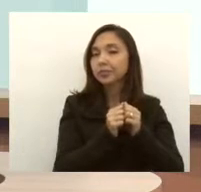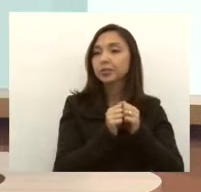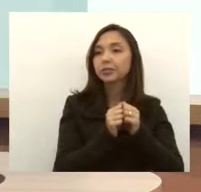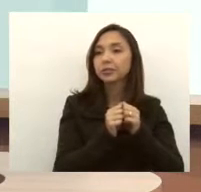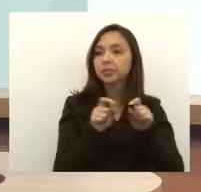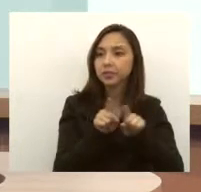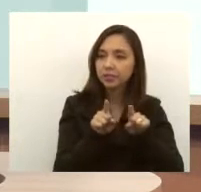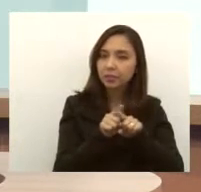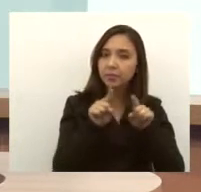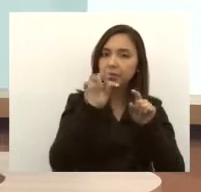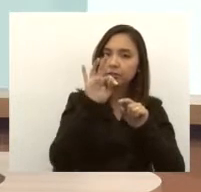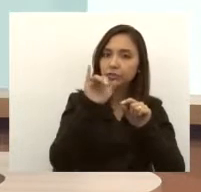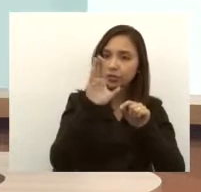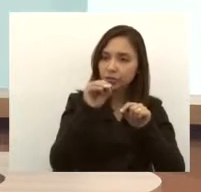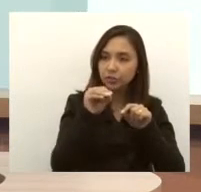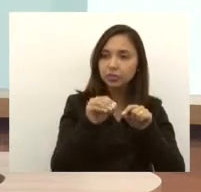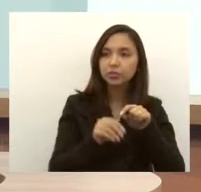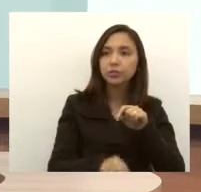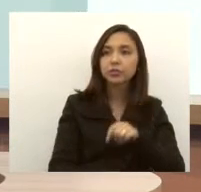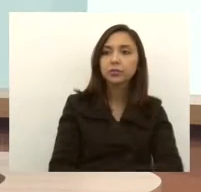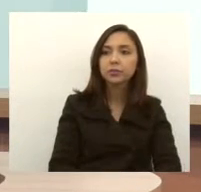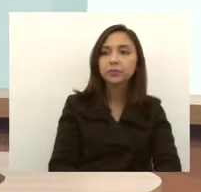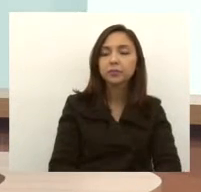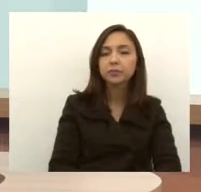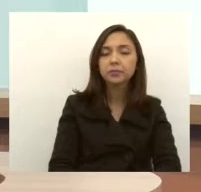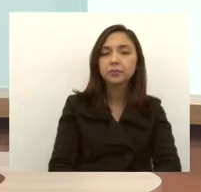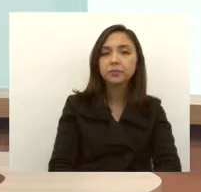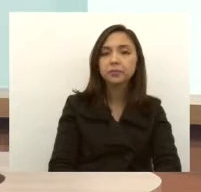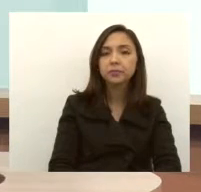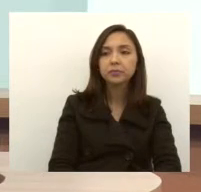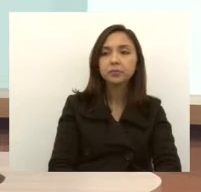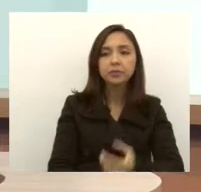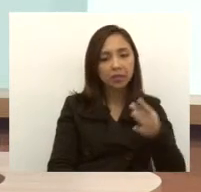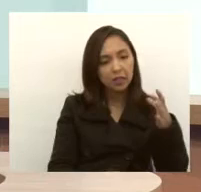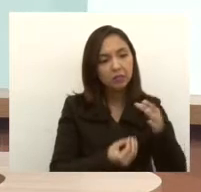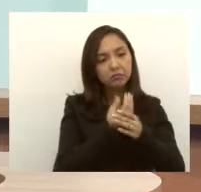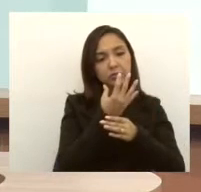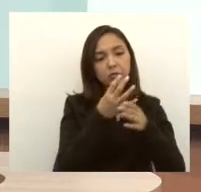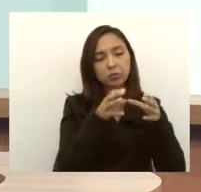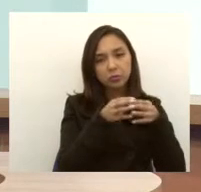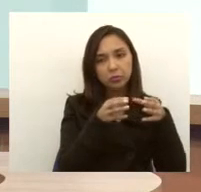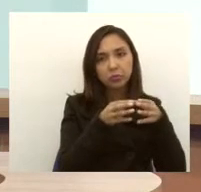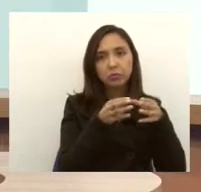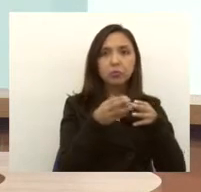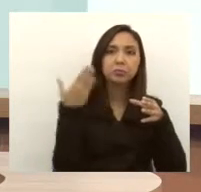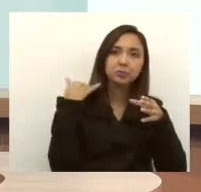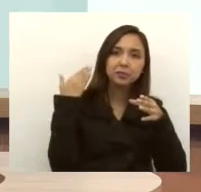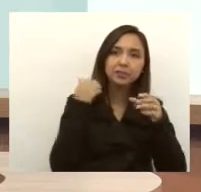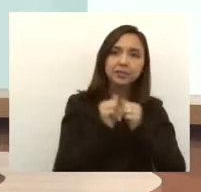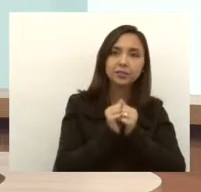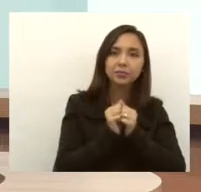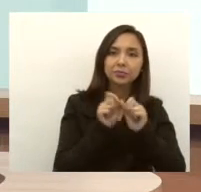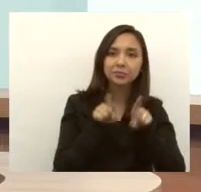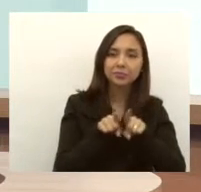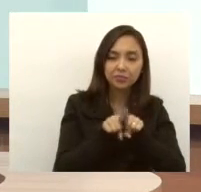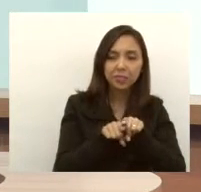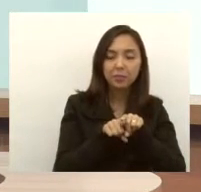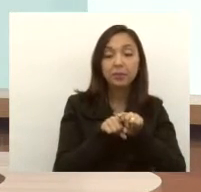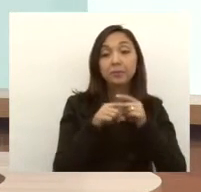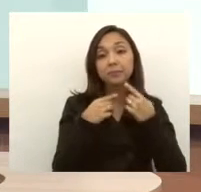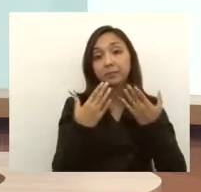Assim como foi o Tico, que compôs um grupo em época passada. Mas